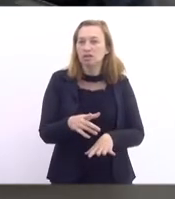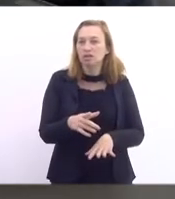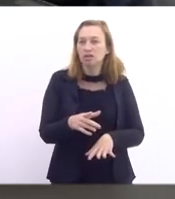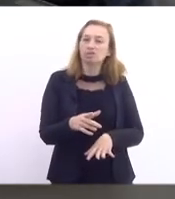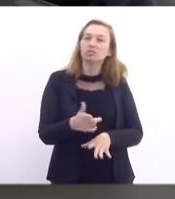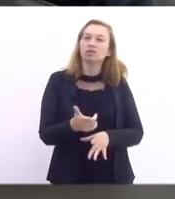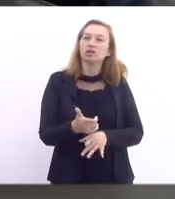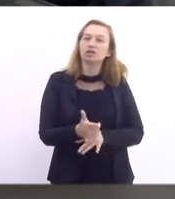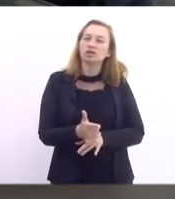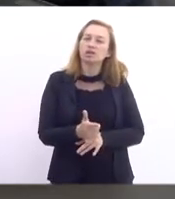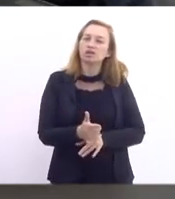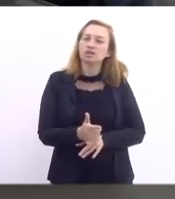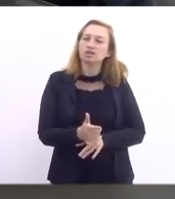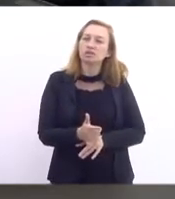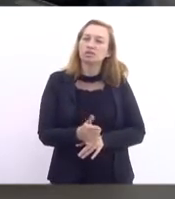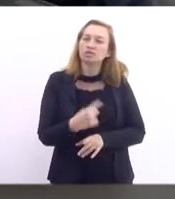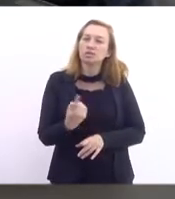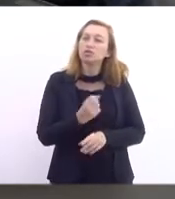poder